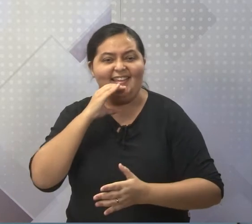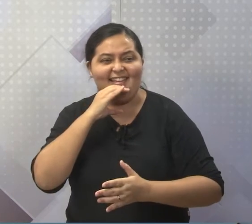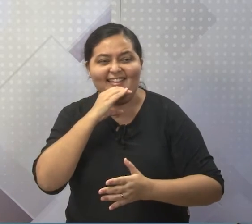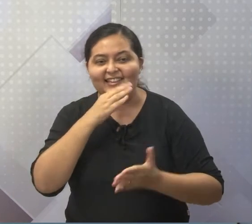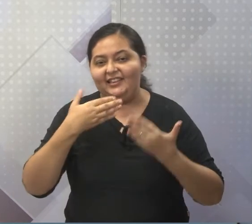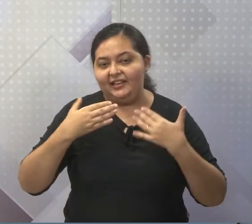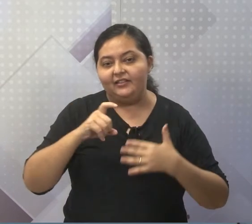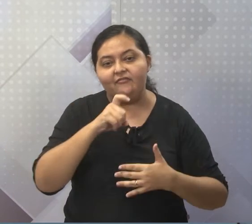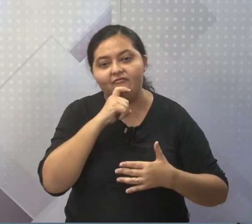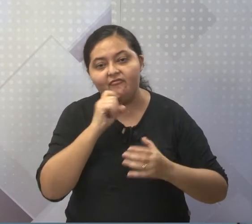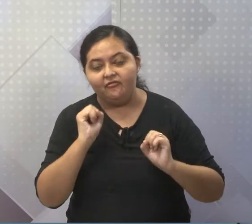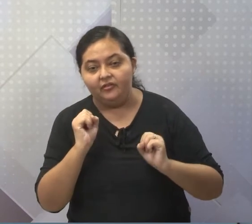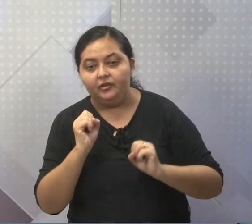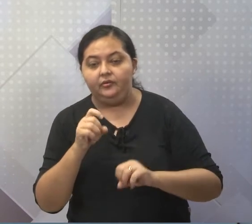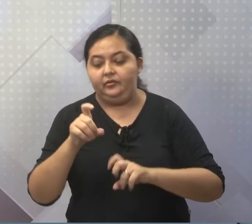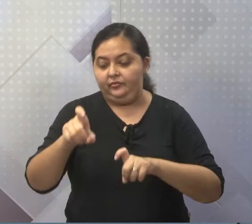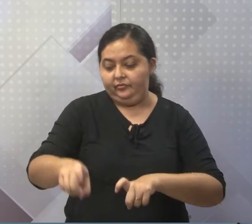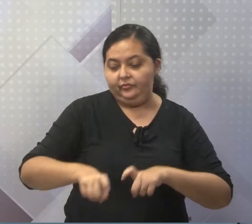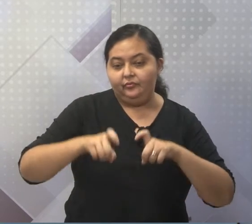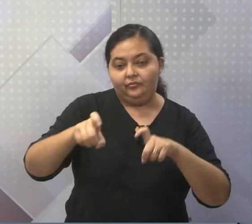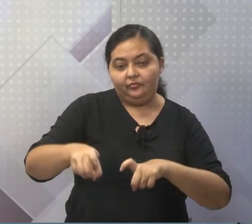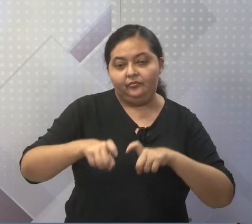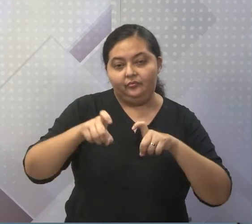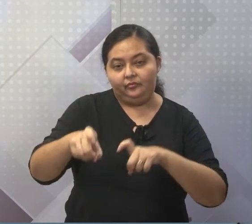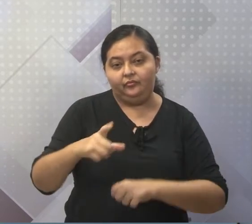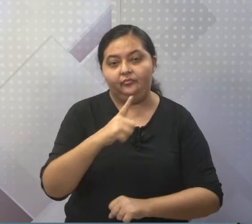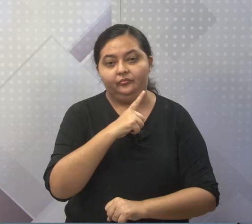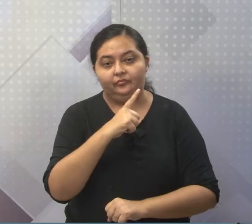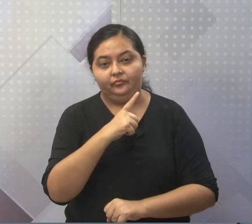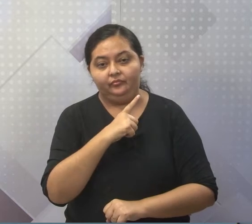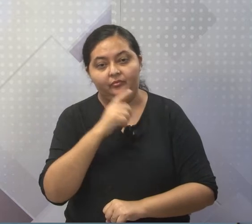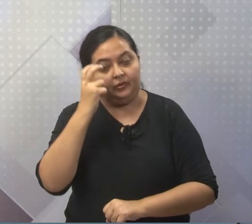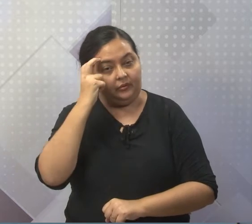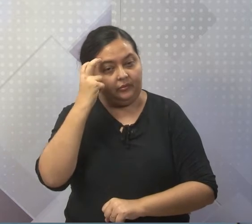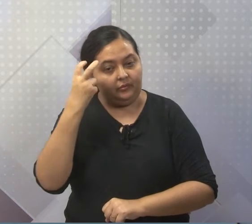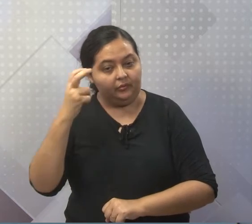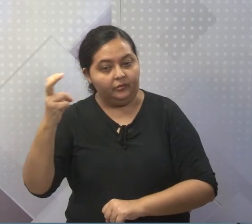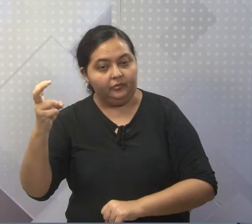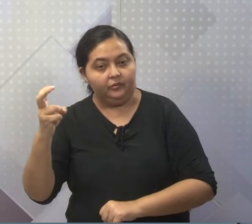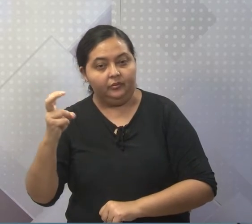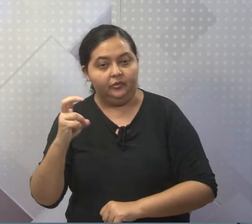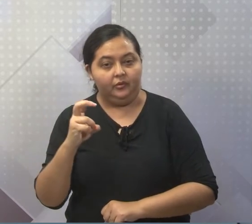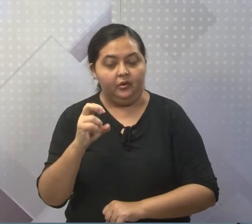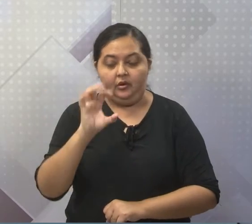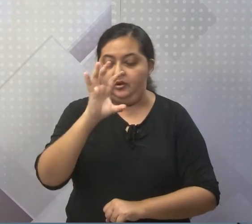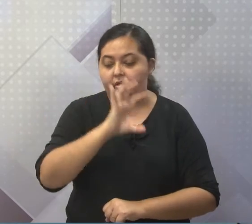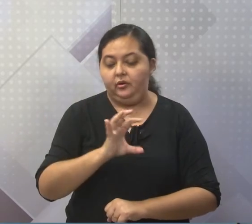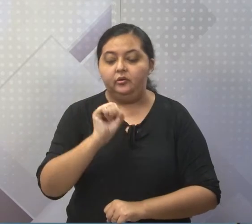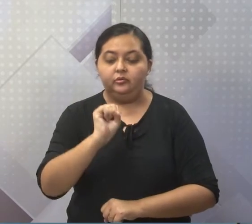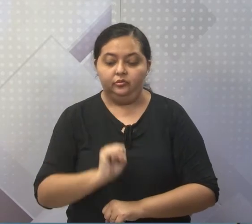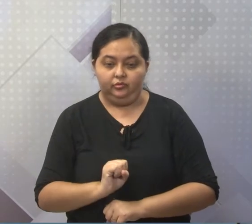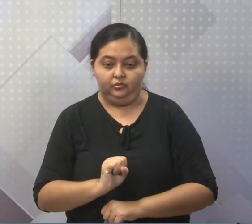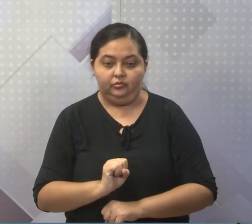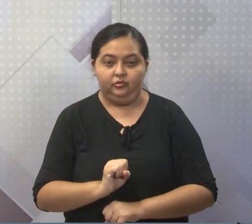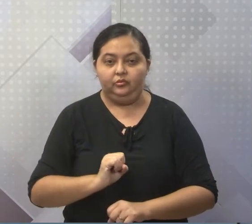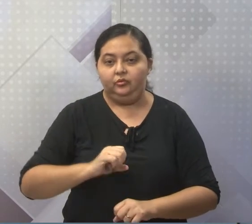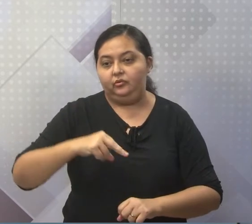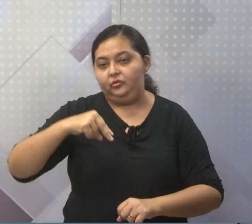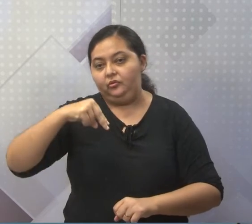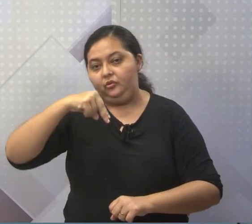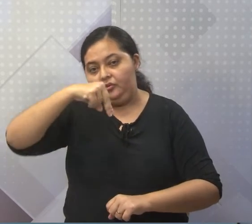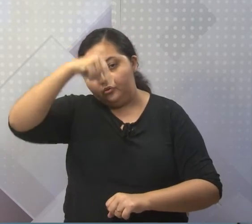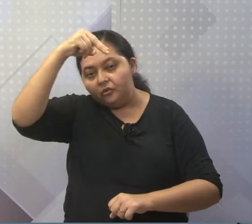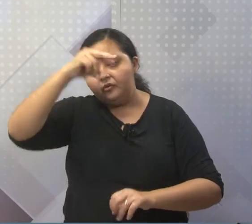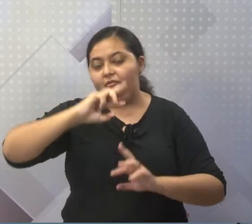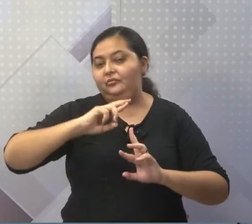clima favorece a agricultura por exemplo de diferentes culturas o que mudou sua diferente Nordeste preferido Nossa então a gente tem uma